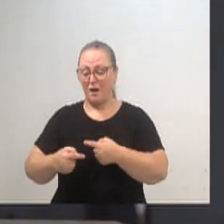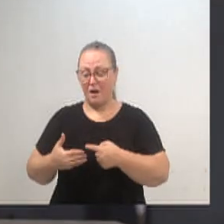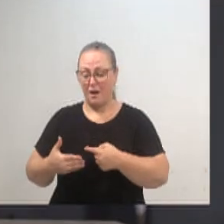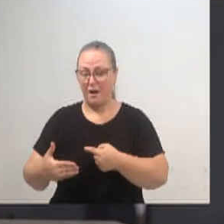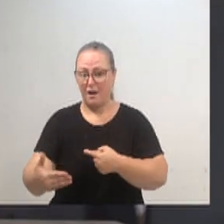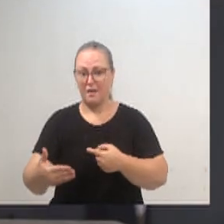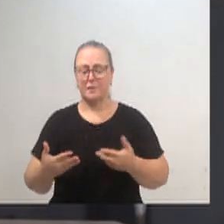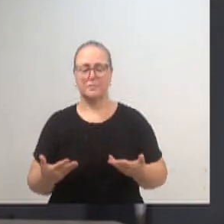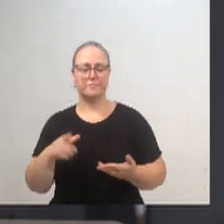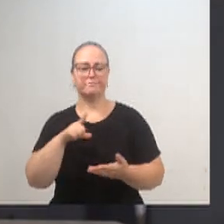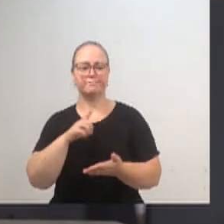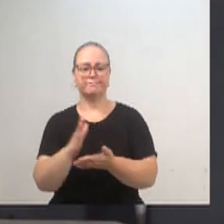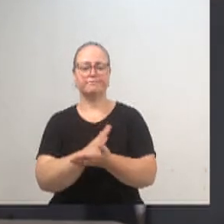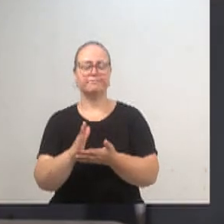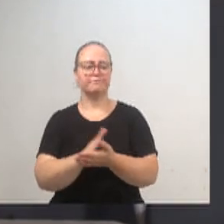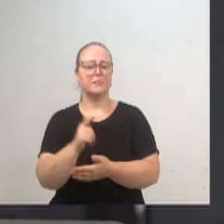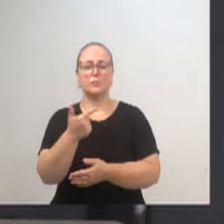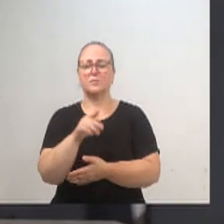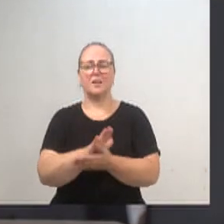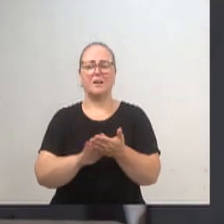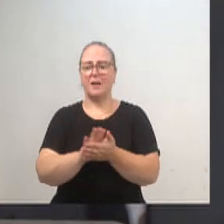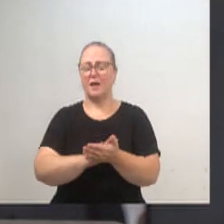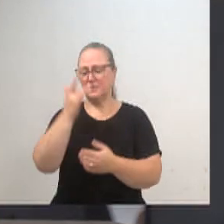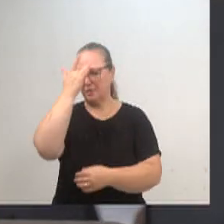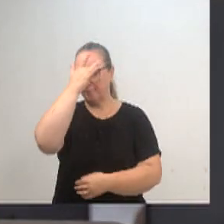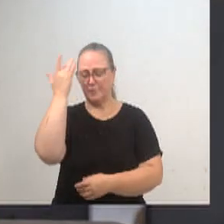Imagina só, tem regiões que estão sem máquina, sem pessoal,